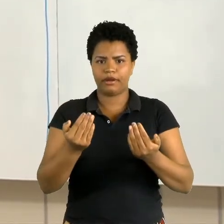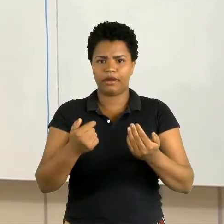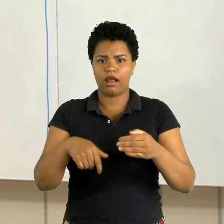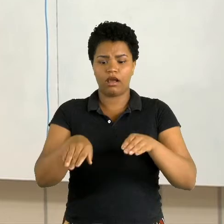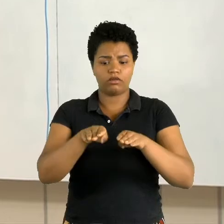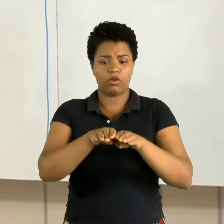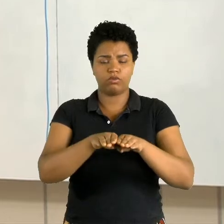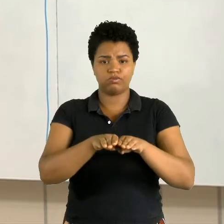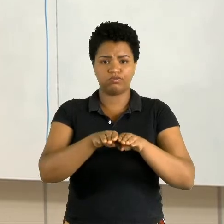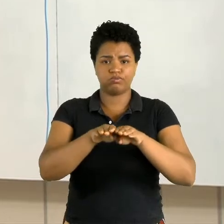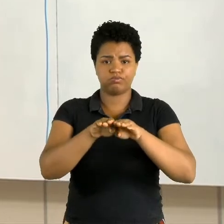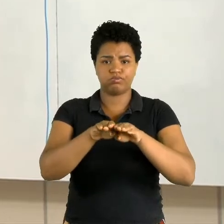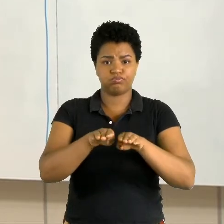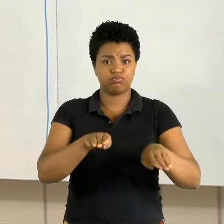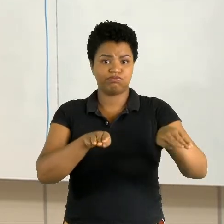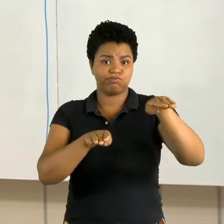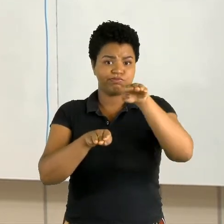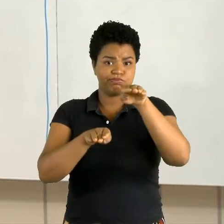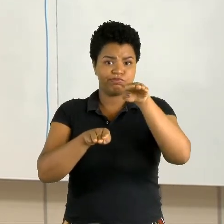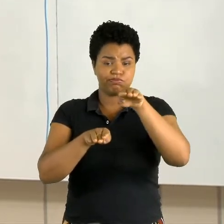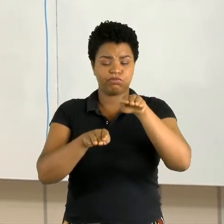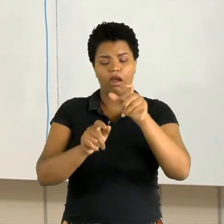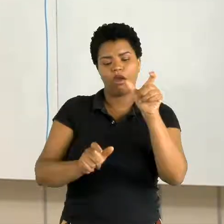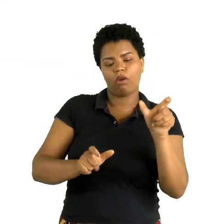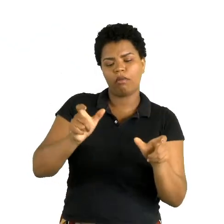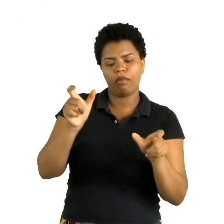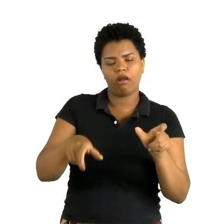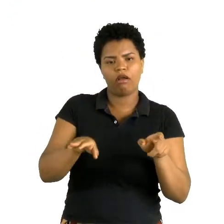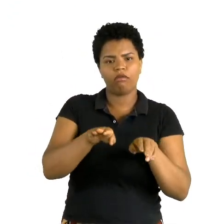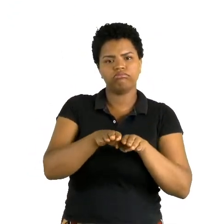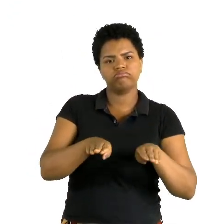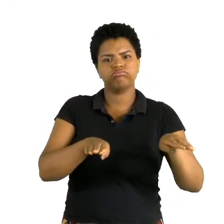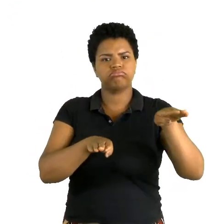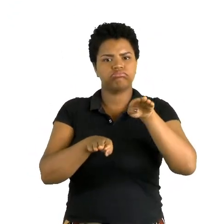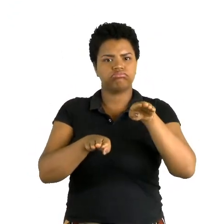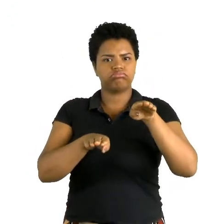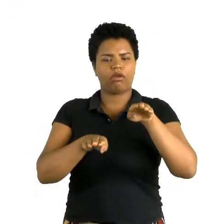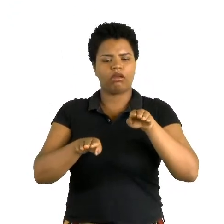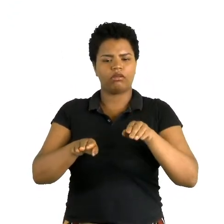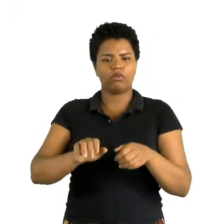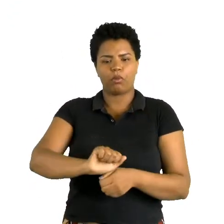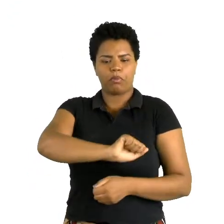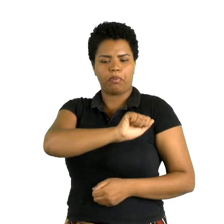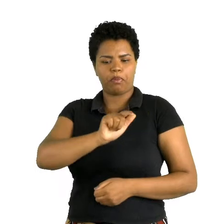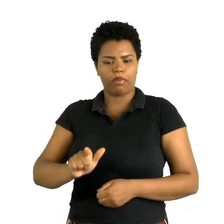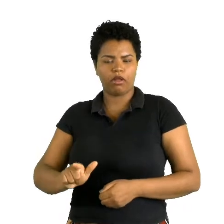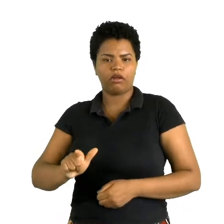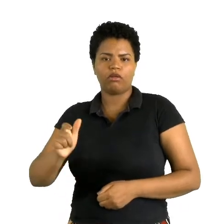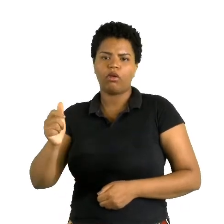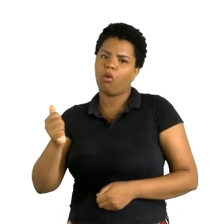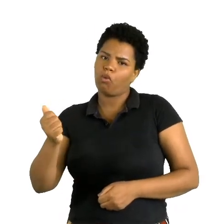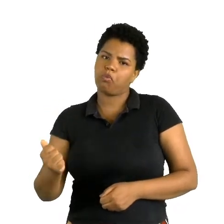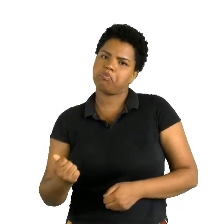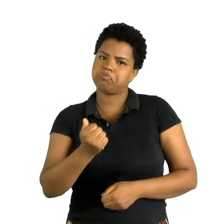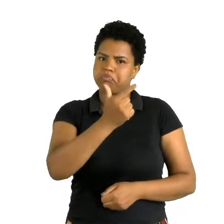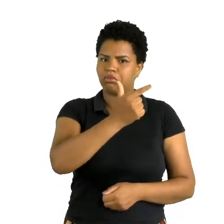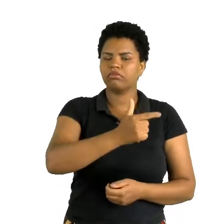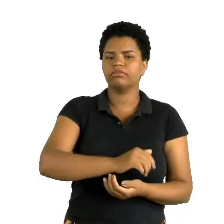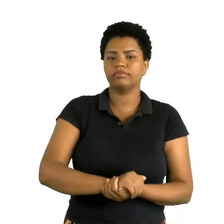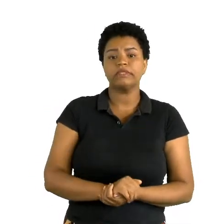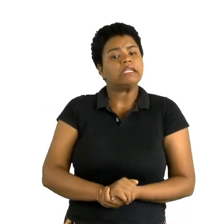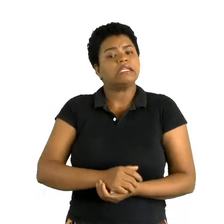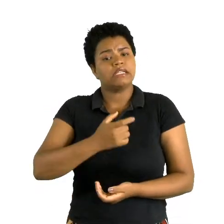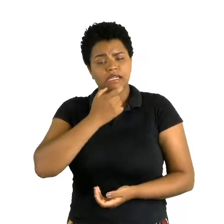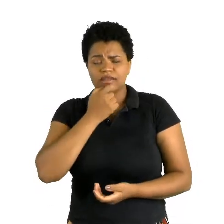ser no nível mais elevado, fazendo o comparativo de superioridade, ok? Então, na língua inglesa, da mesma maneira. É isso que a gente vai